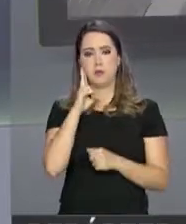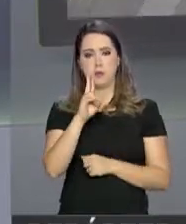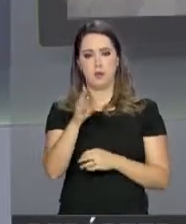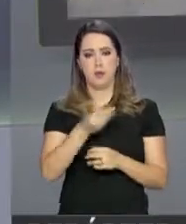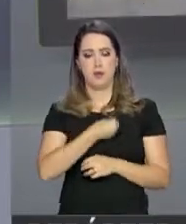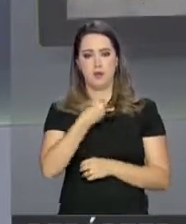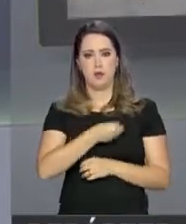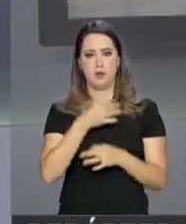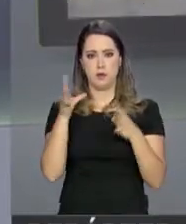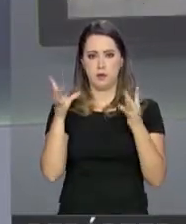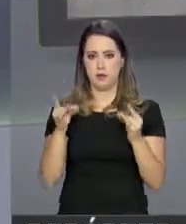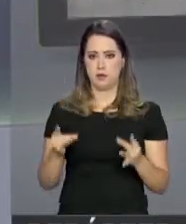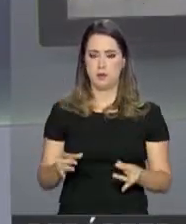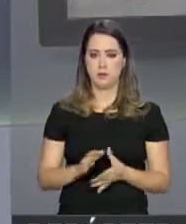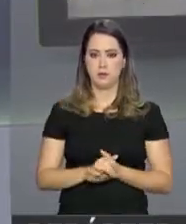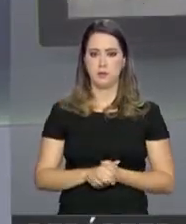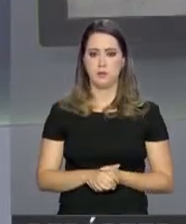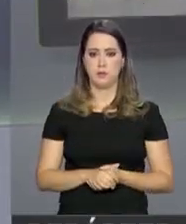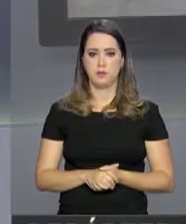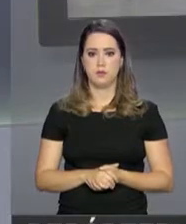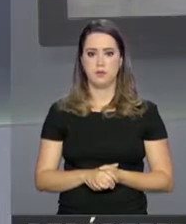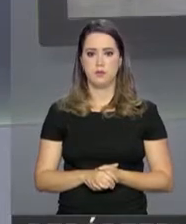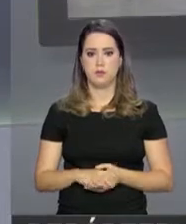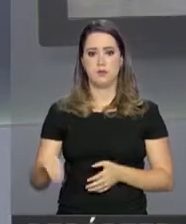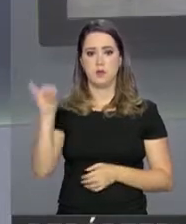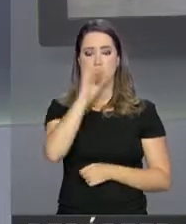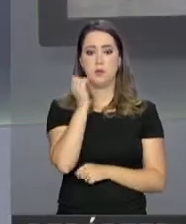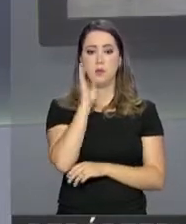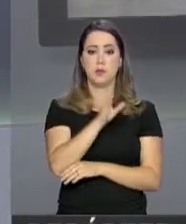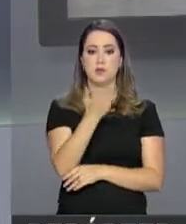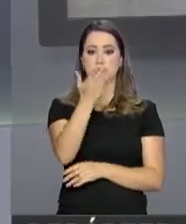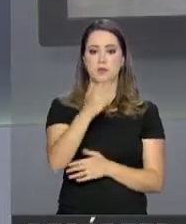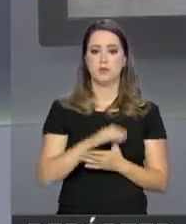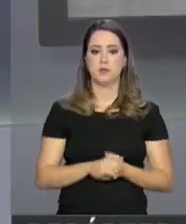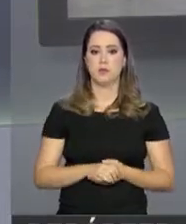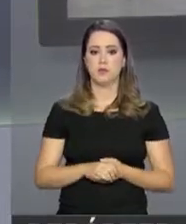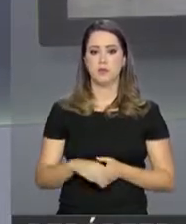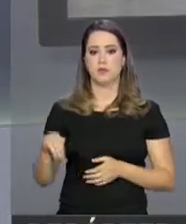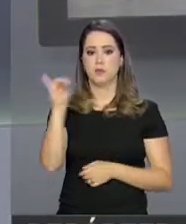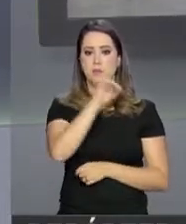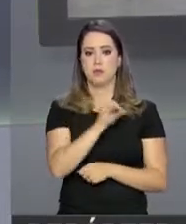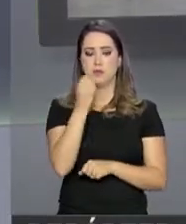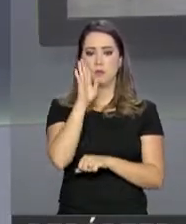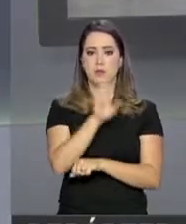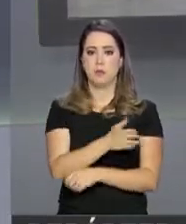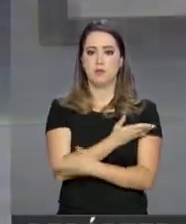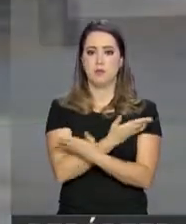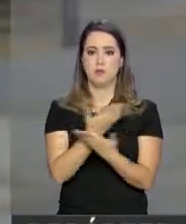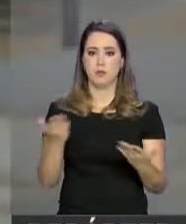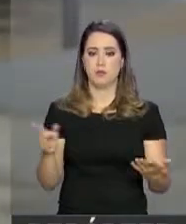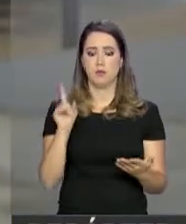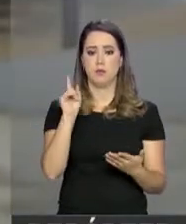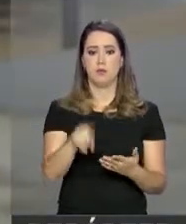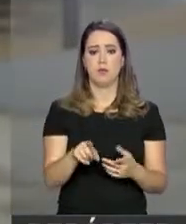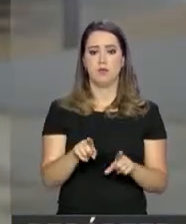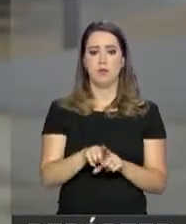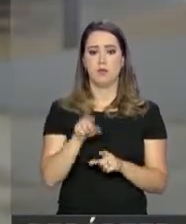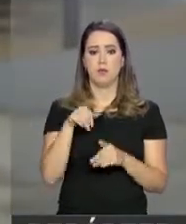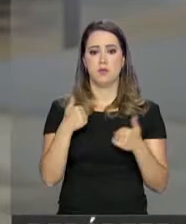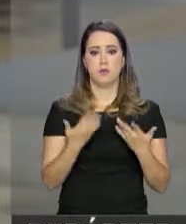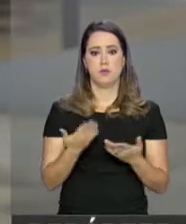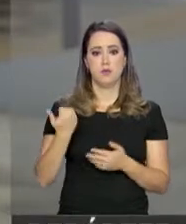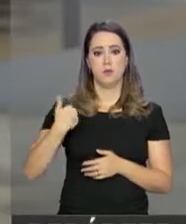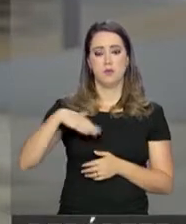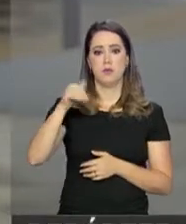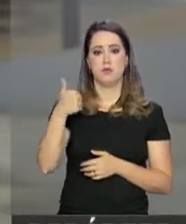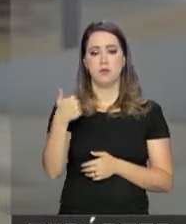Lopes, que tem as informações para a gente. Olá, Raíssa, boa tarde para você. Boa tarde, Thaísa. Boa tarde a todos. Então, são